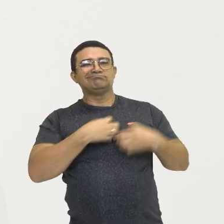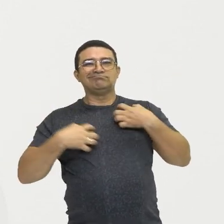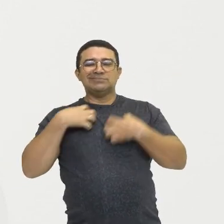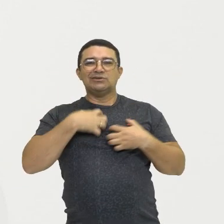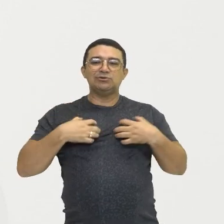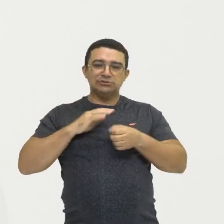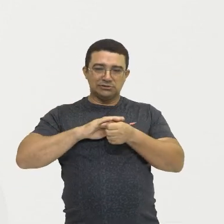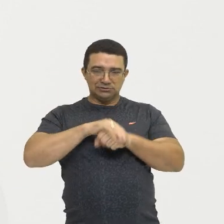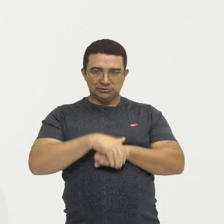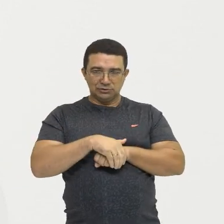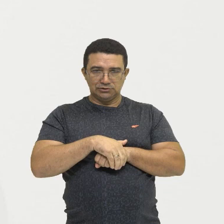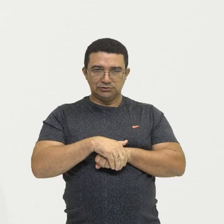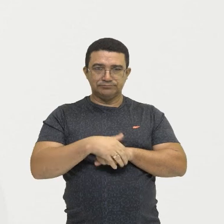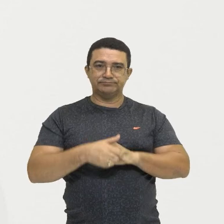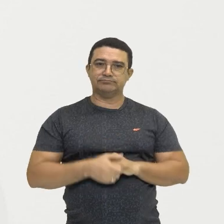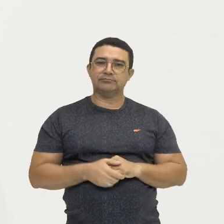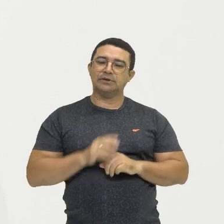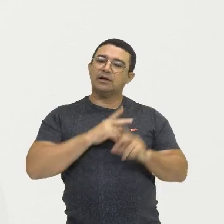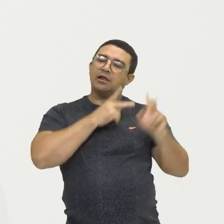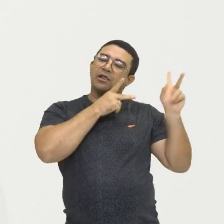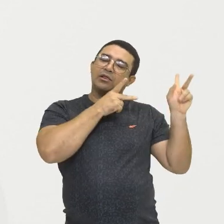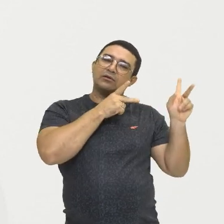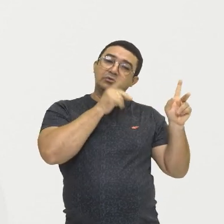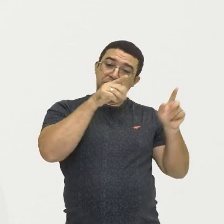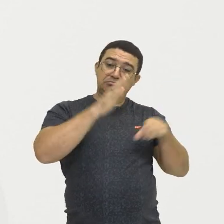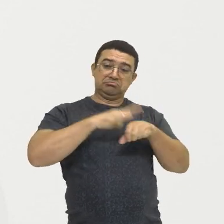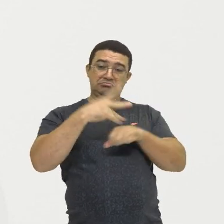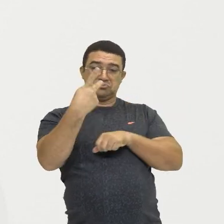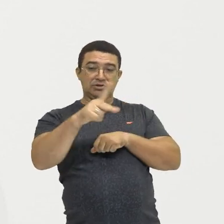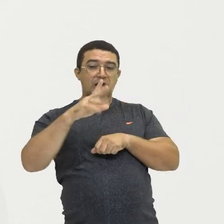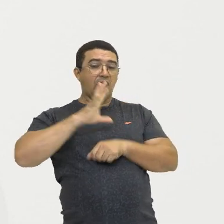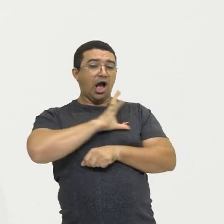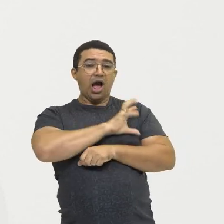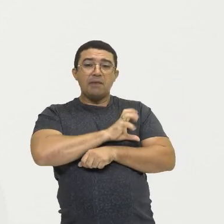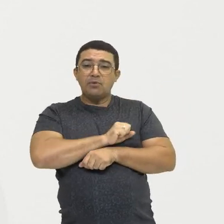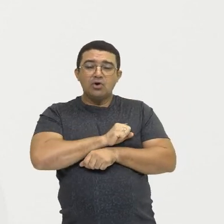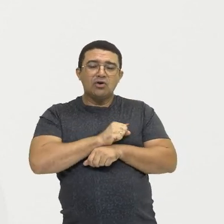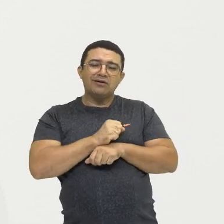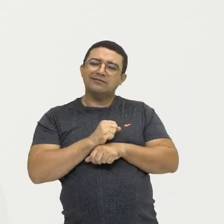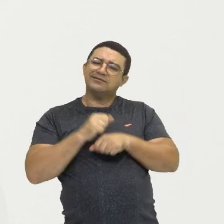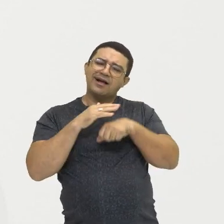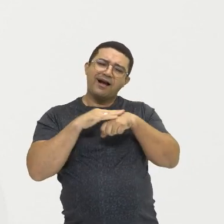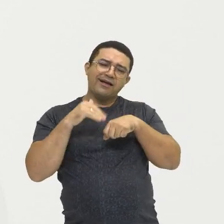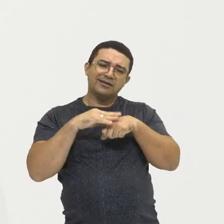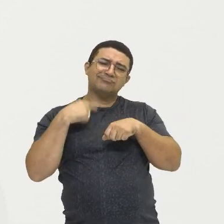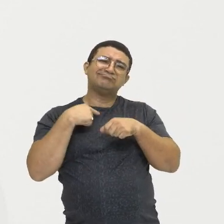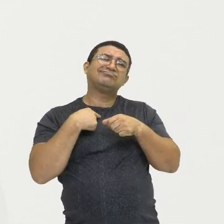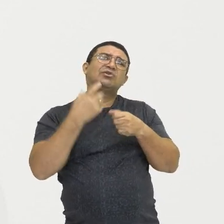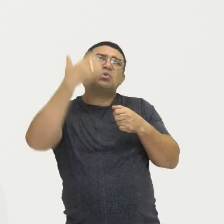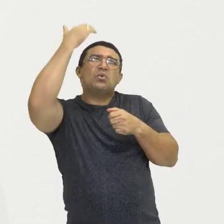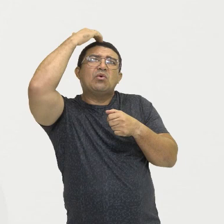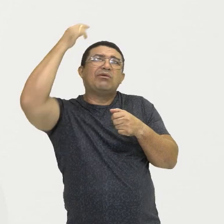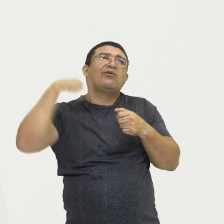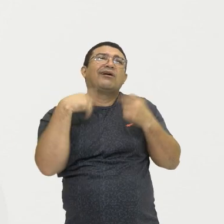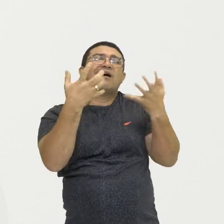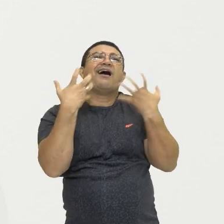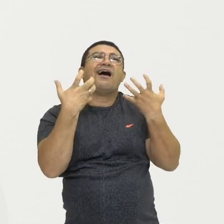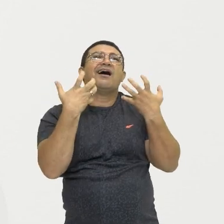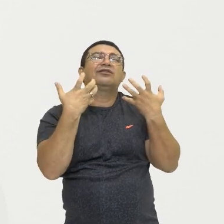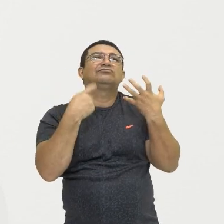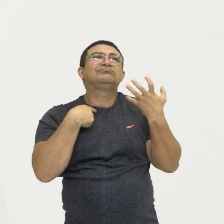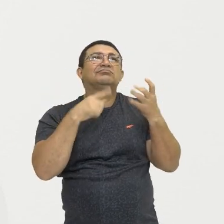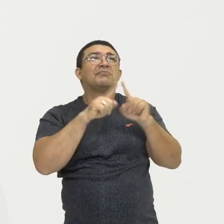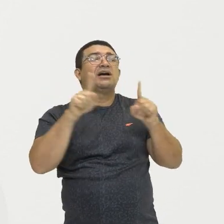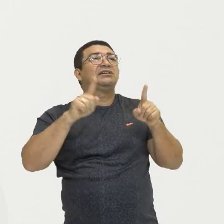anoitecer. Dono de um amor sublime, mas culpado por querê-la, como quem a olha na vitrine, mas